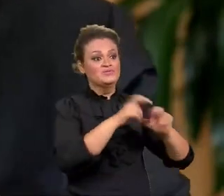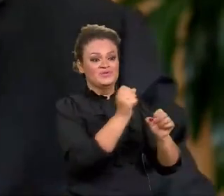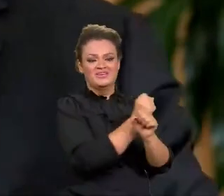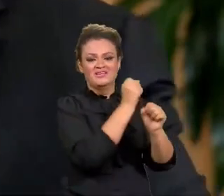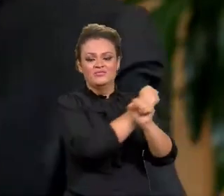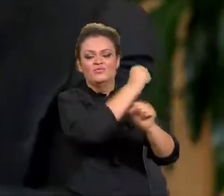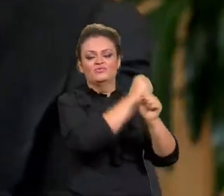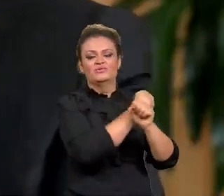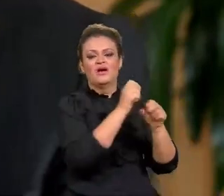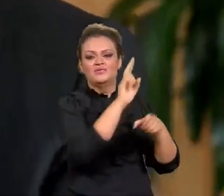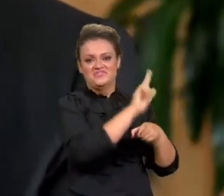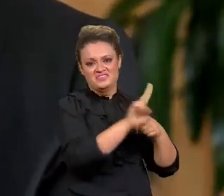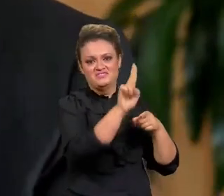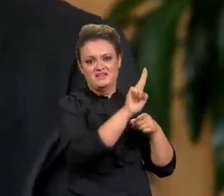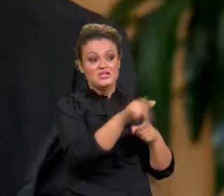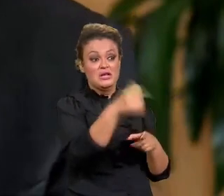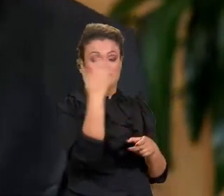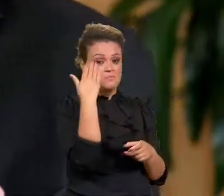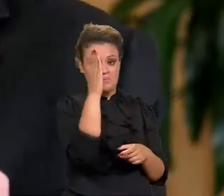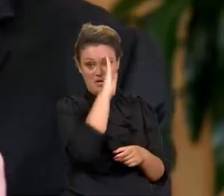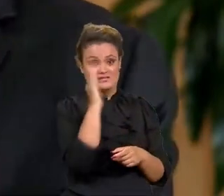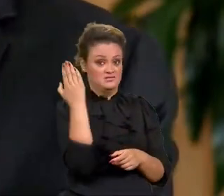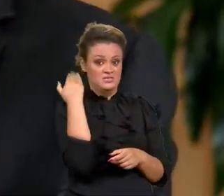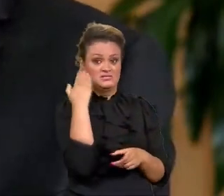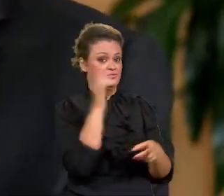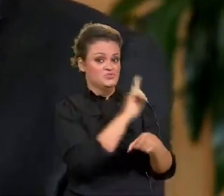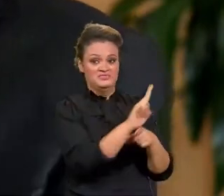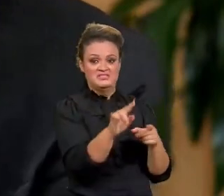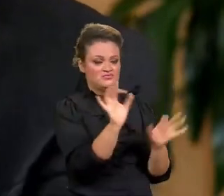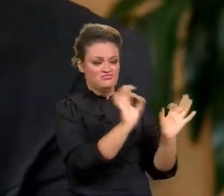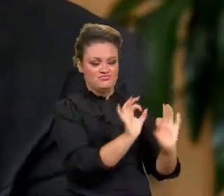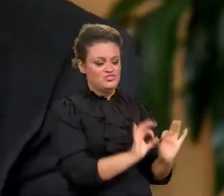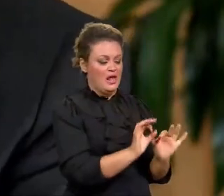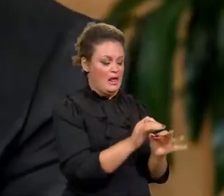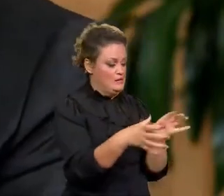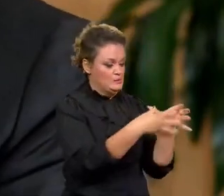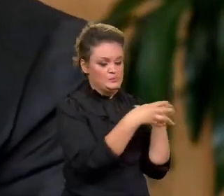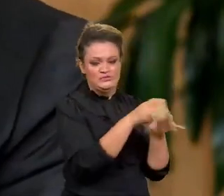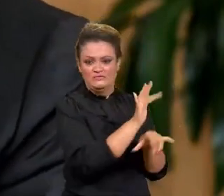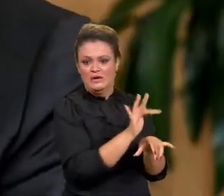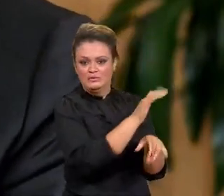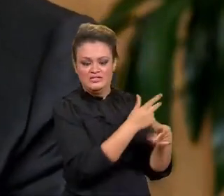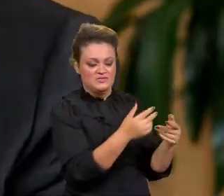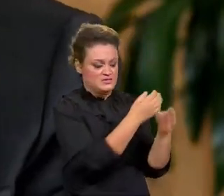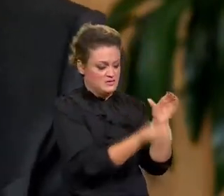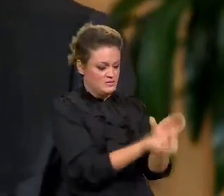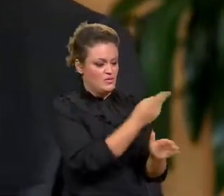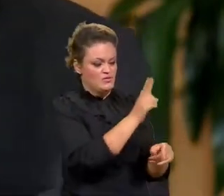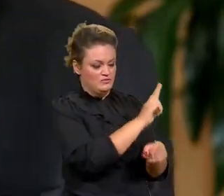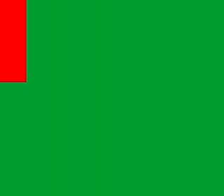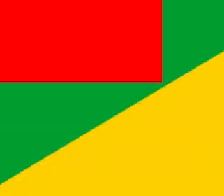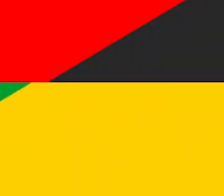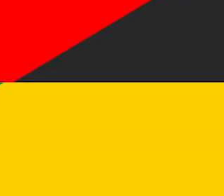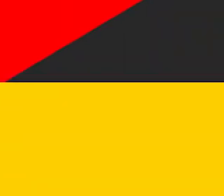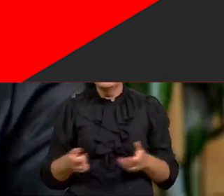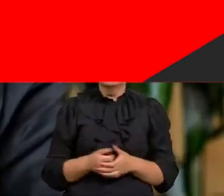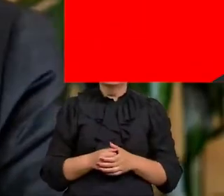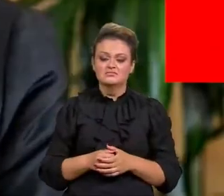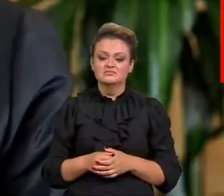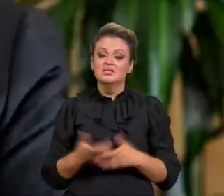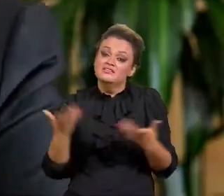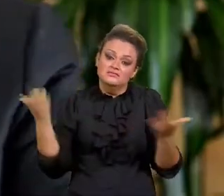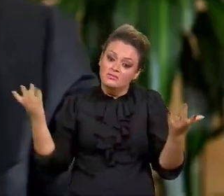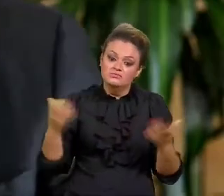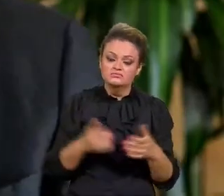universidade, juntou várias faculdades que a gente tinha, criou a Universidade do Brasil para dar um título para o rei belga. Eu